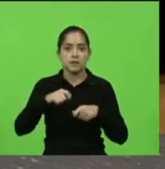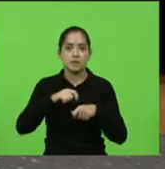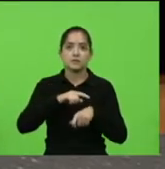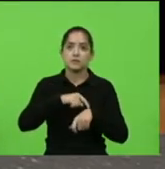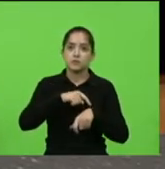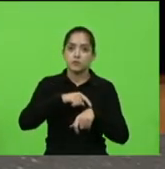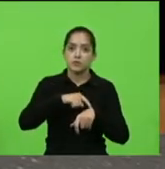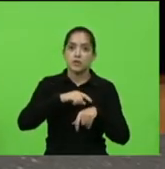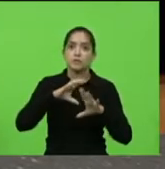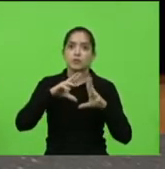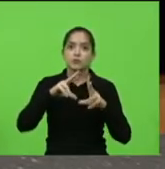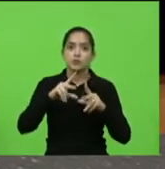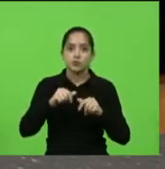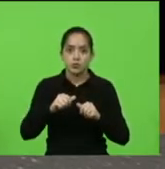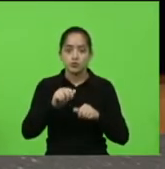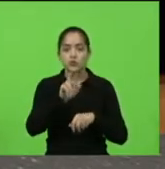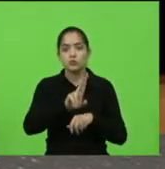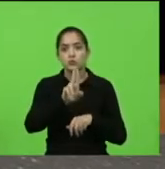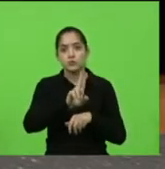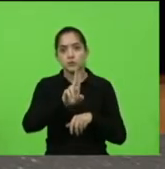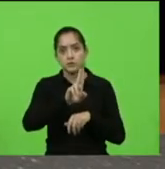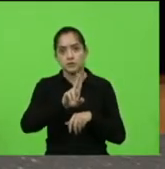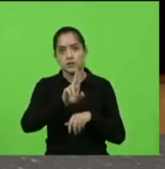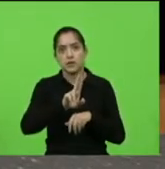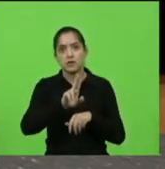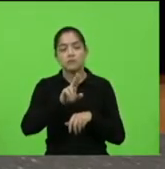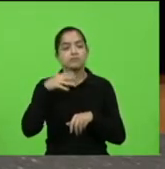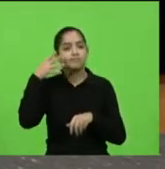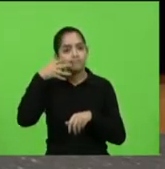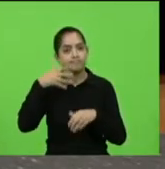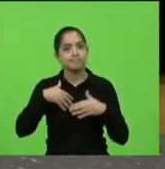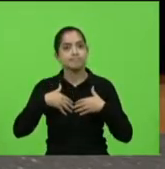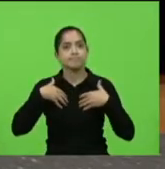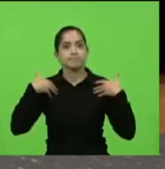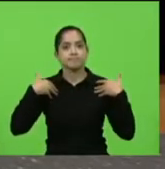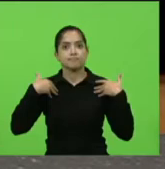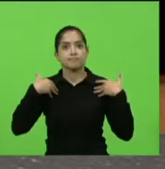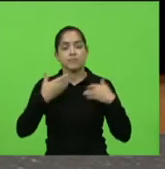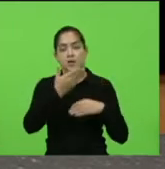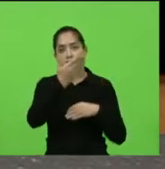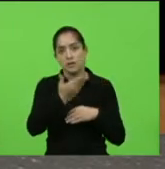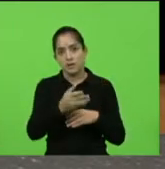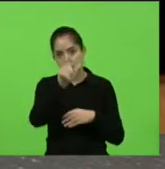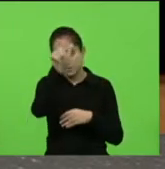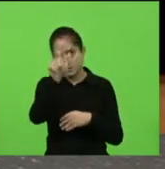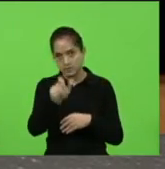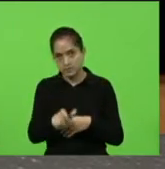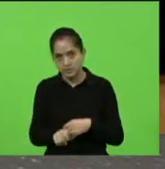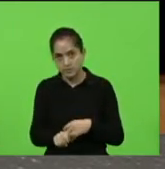espaço do partido para esta homenagem, esta referência